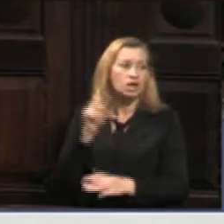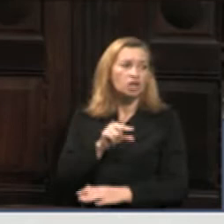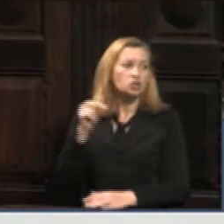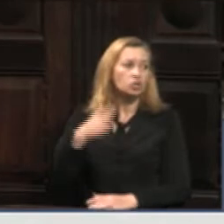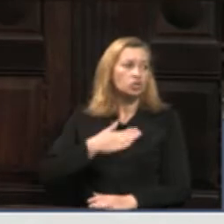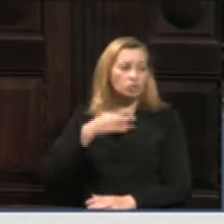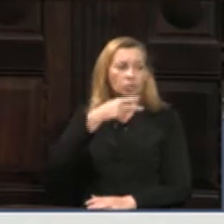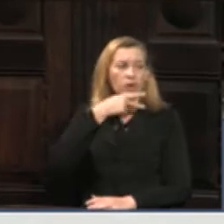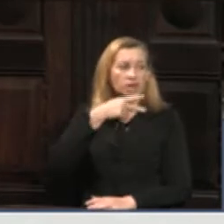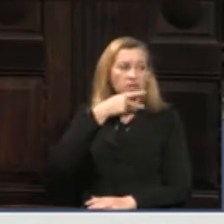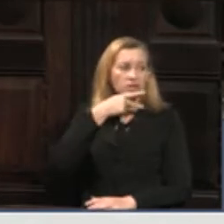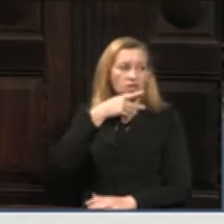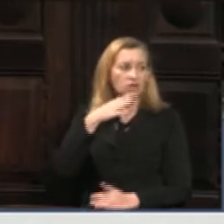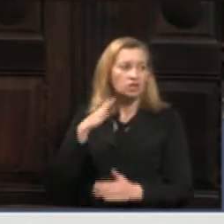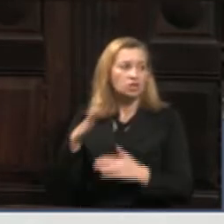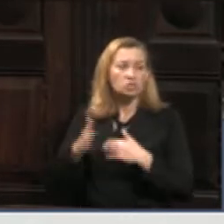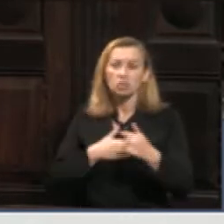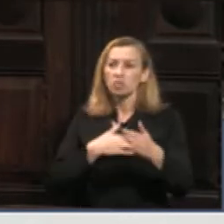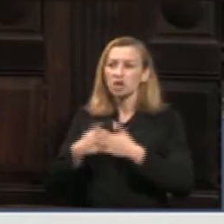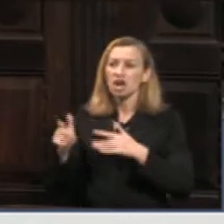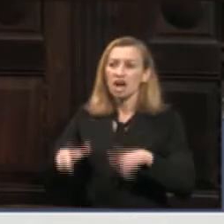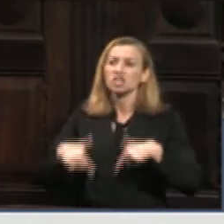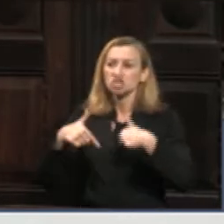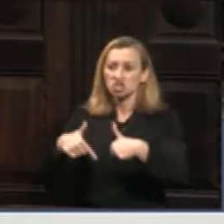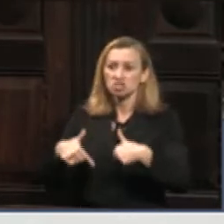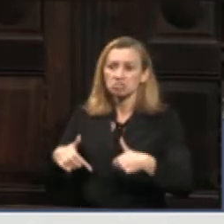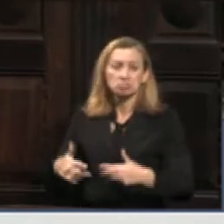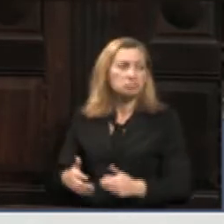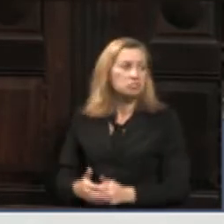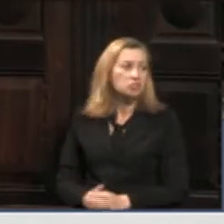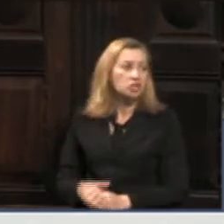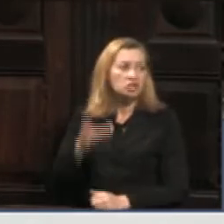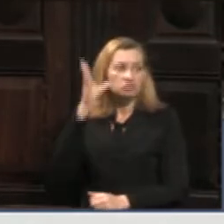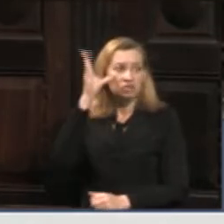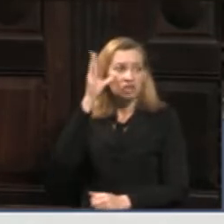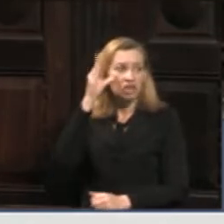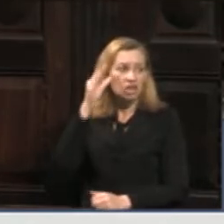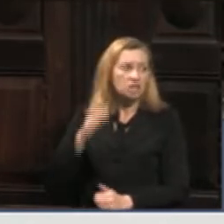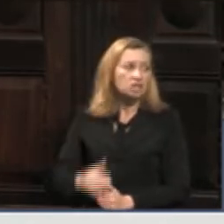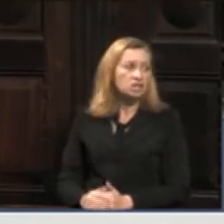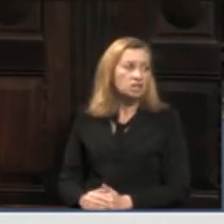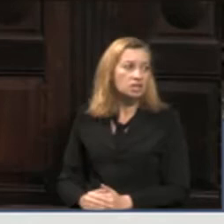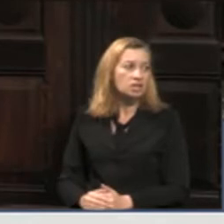qualquer manifestação de apreço ao candidato